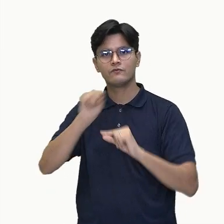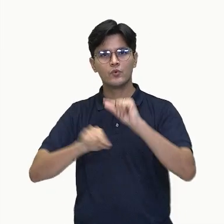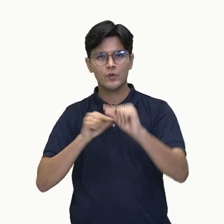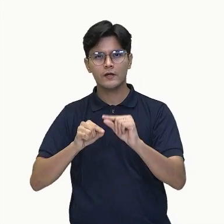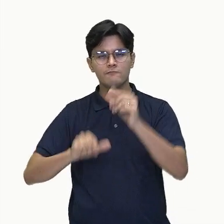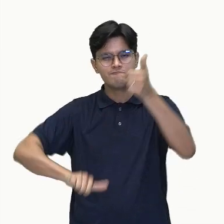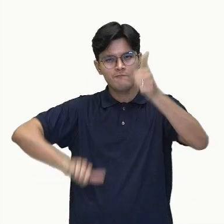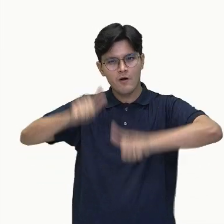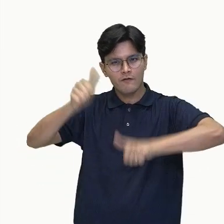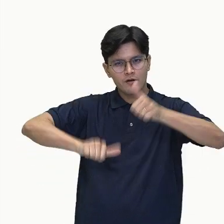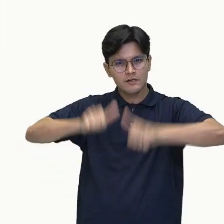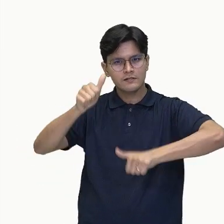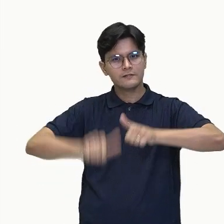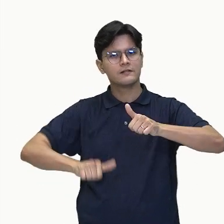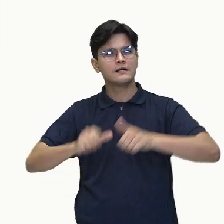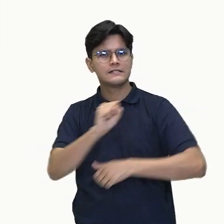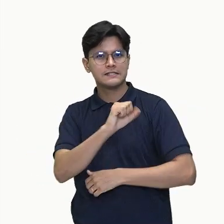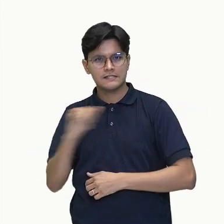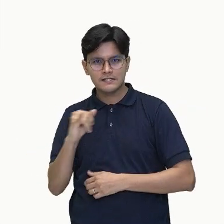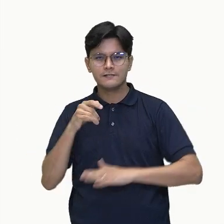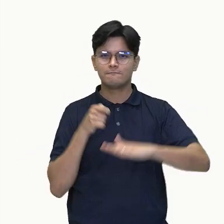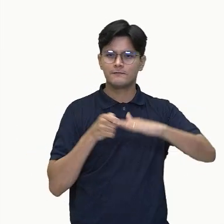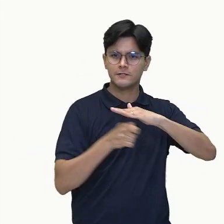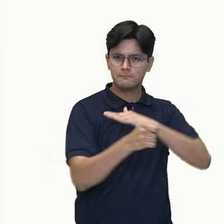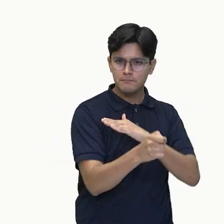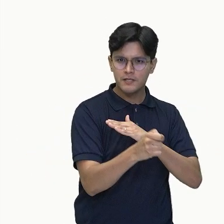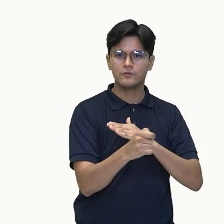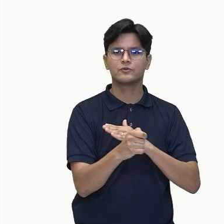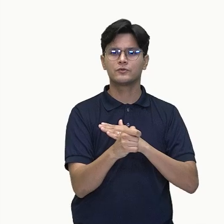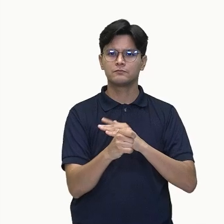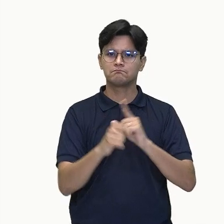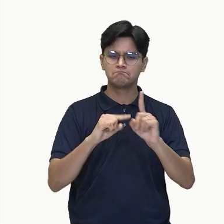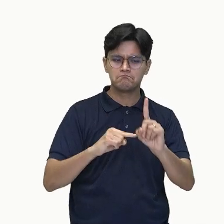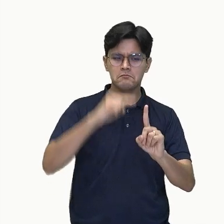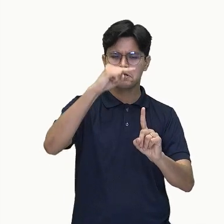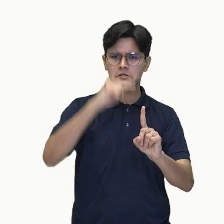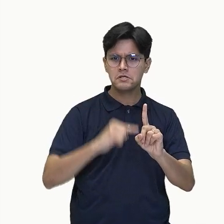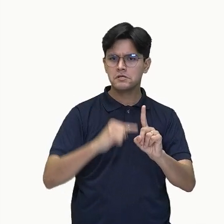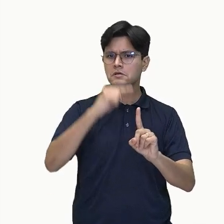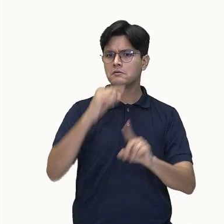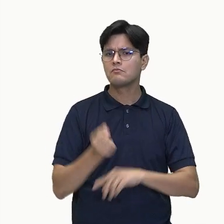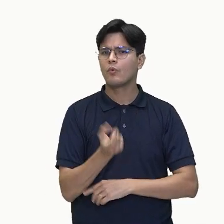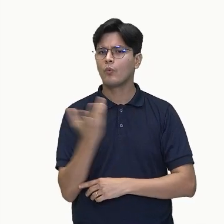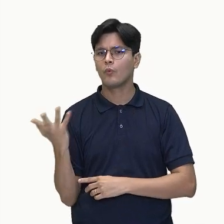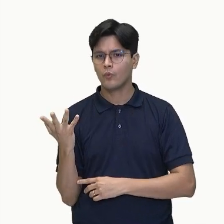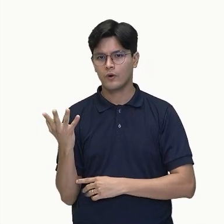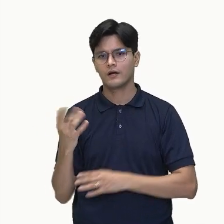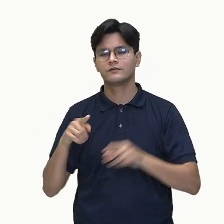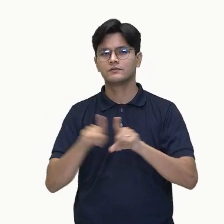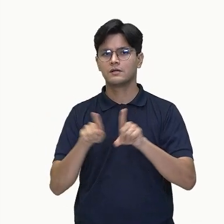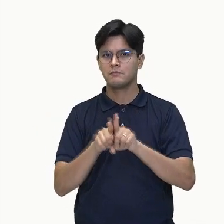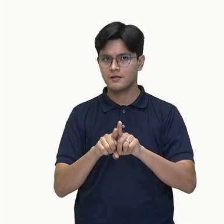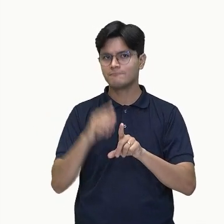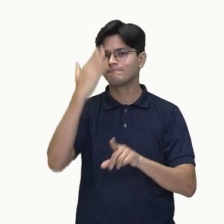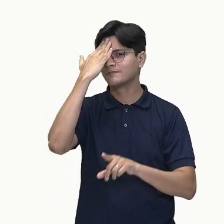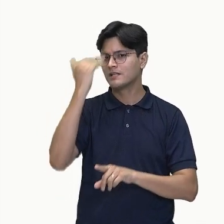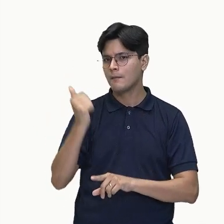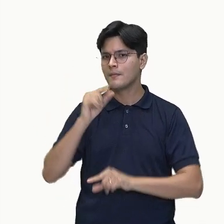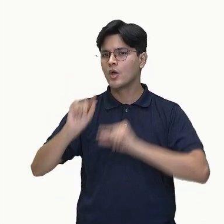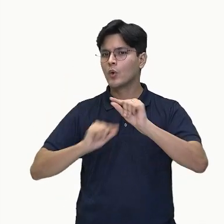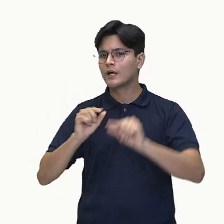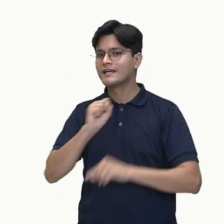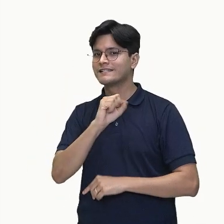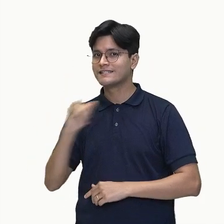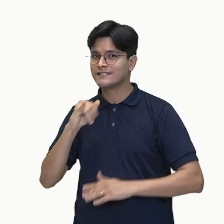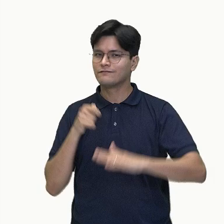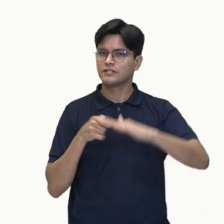de um investimento, comparar diferentes oportunidades e determinar se o dinheiro investido está a ser bem